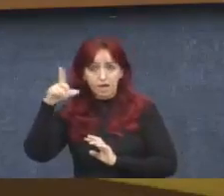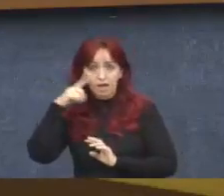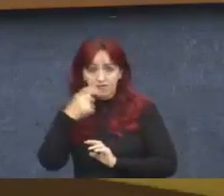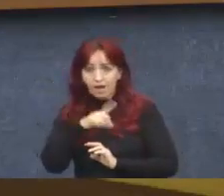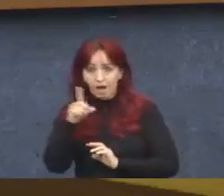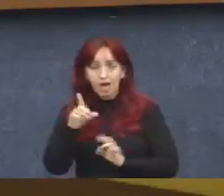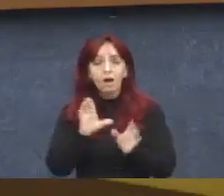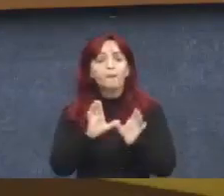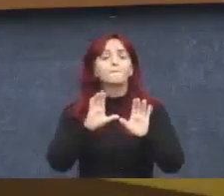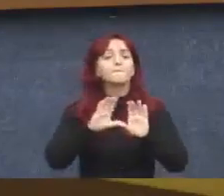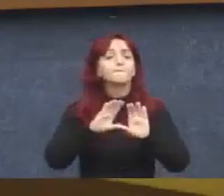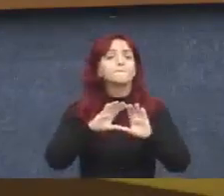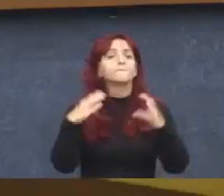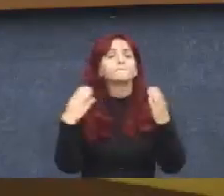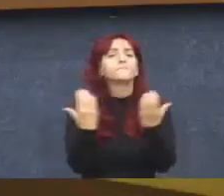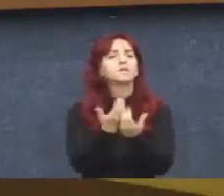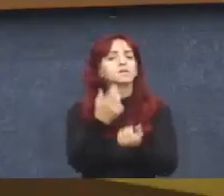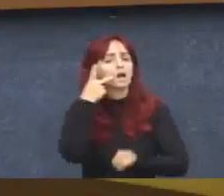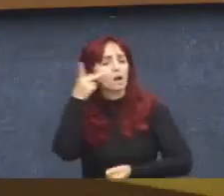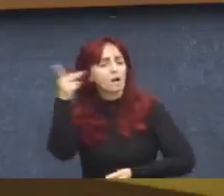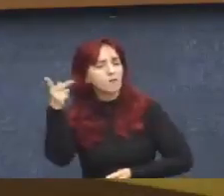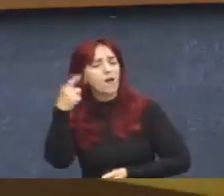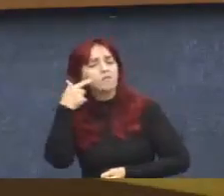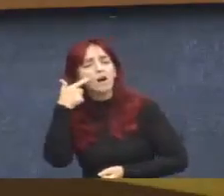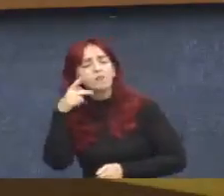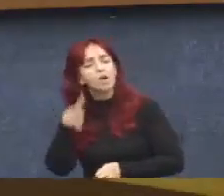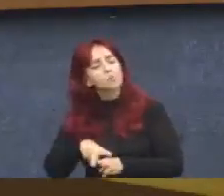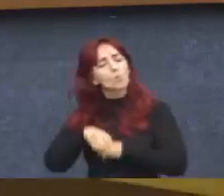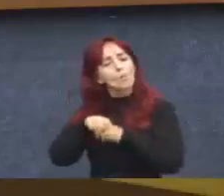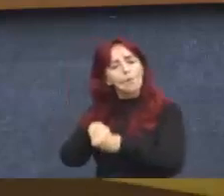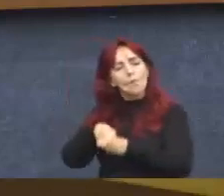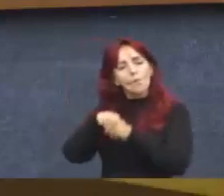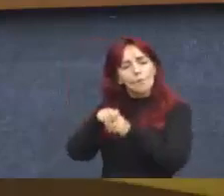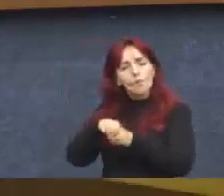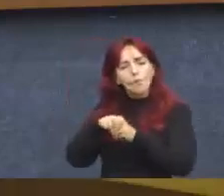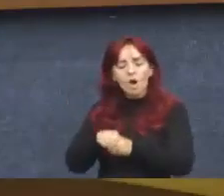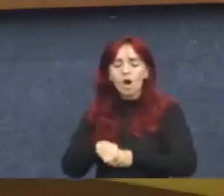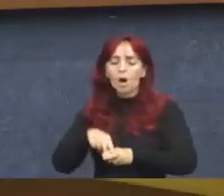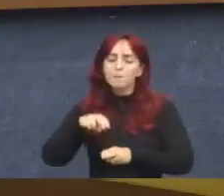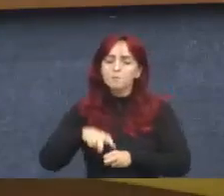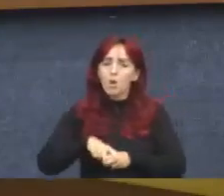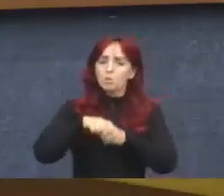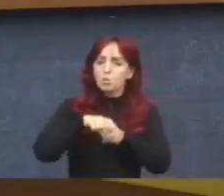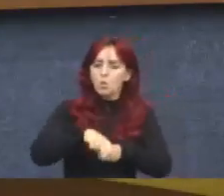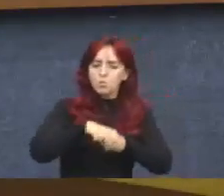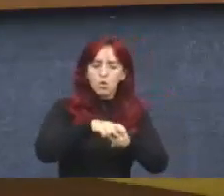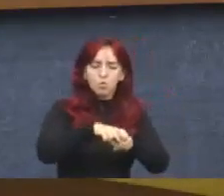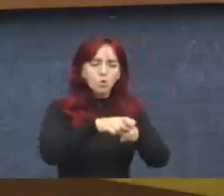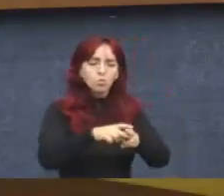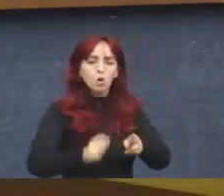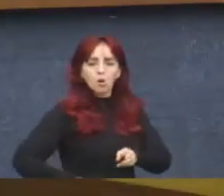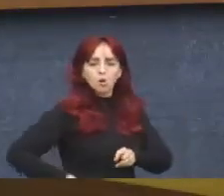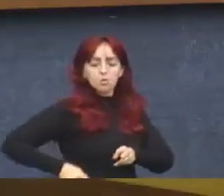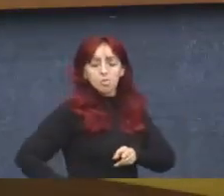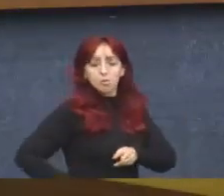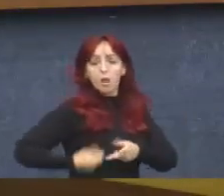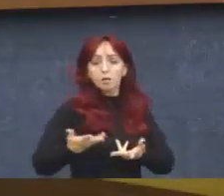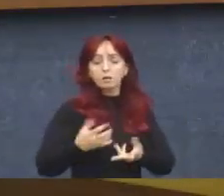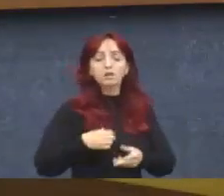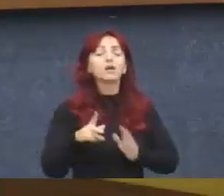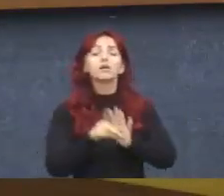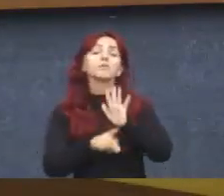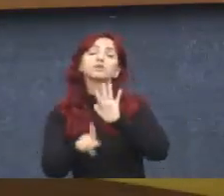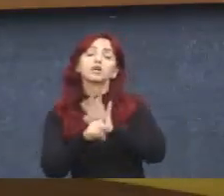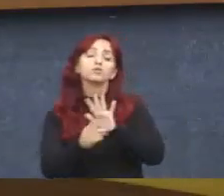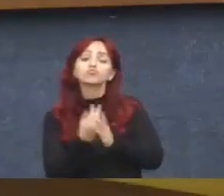Vai ver os cavalinhos lá andando no asfalto, com a espada do lado, no meio da multidão. Cadê o projeto?